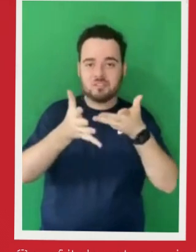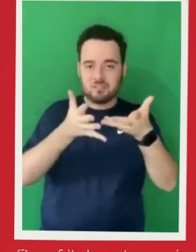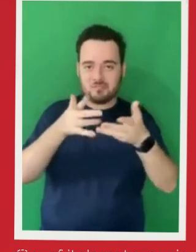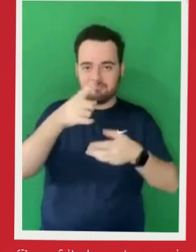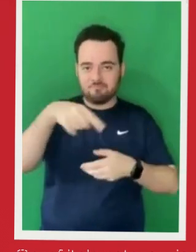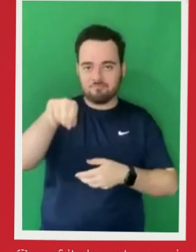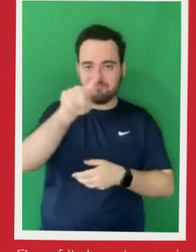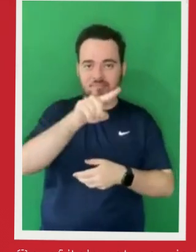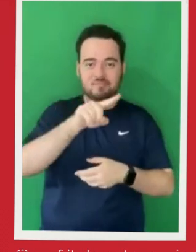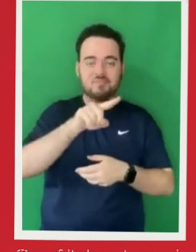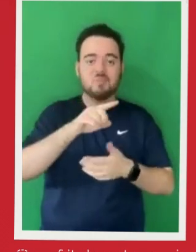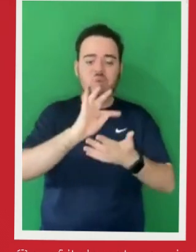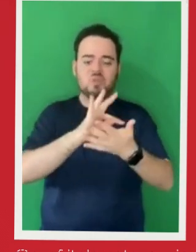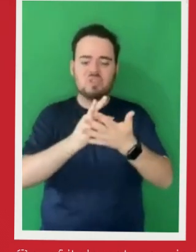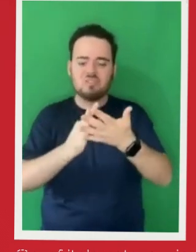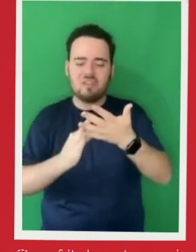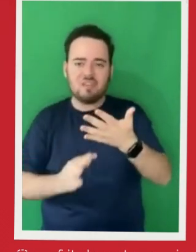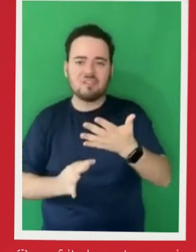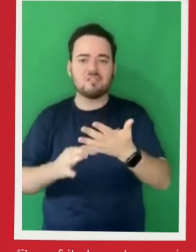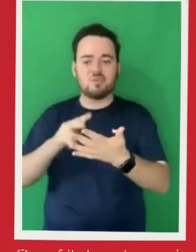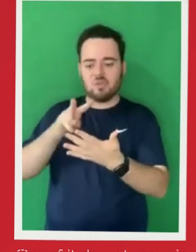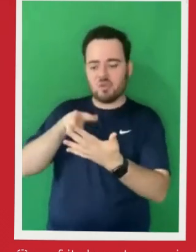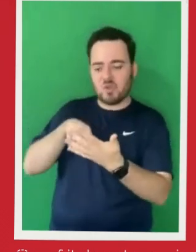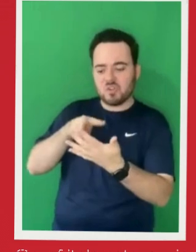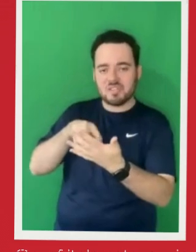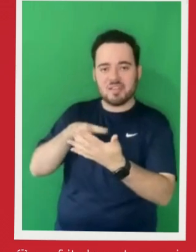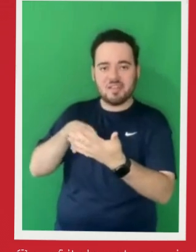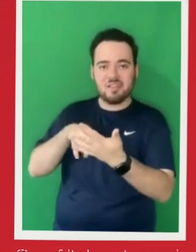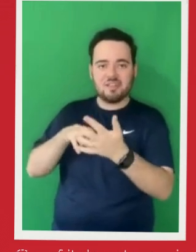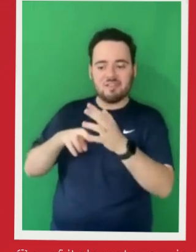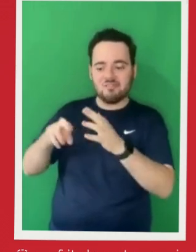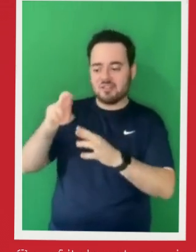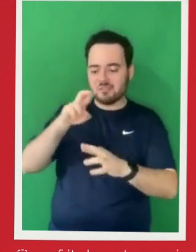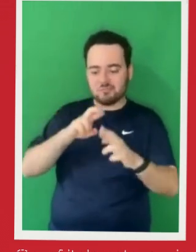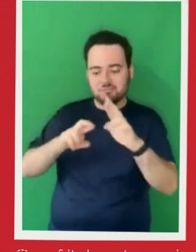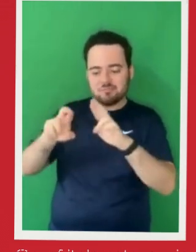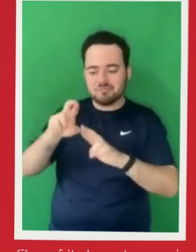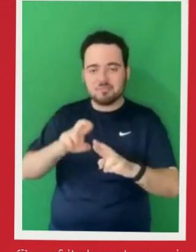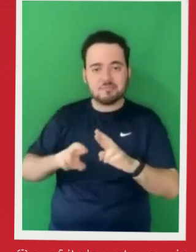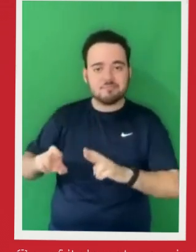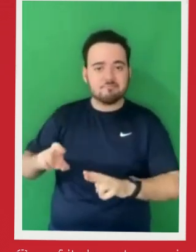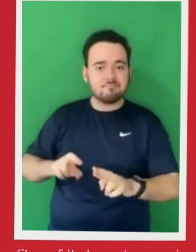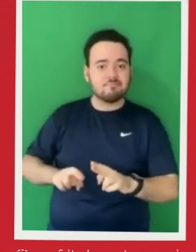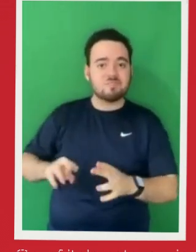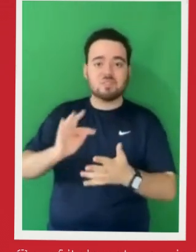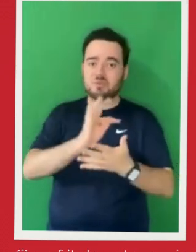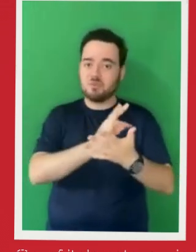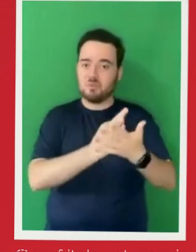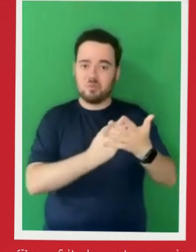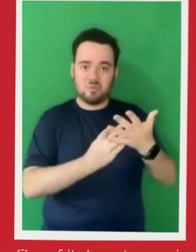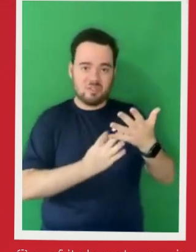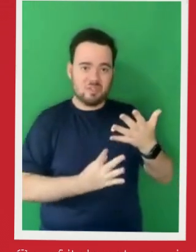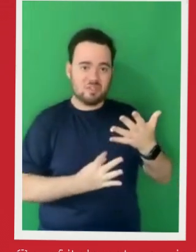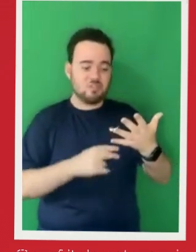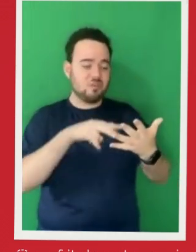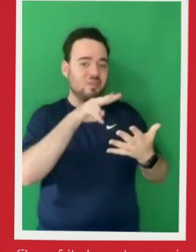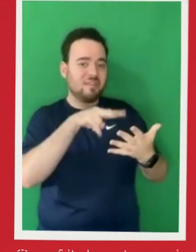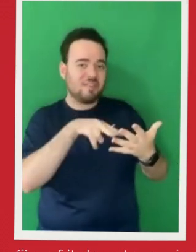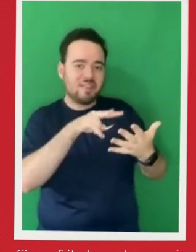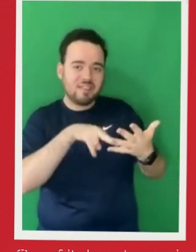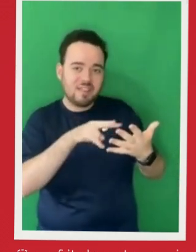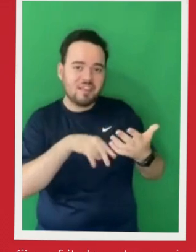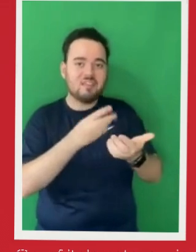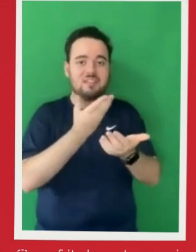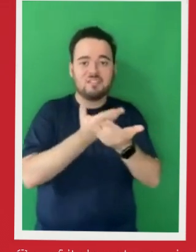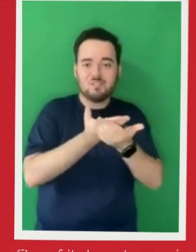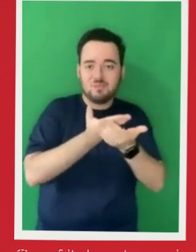é que, assim como não é todo texto que a gente lê, porque a gente faz um turismo textual, não é todo texto que a gente